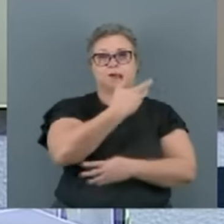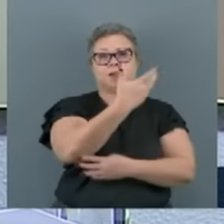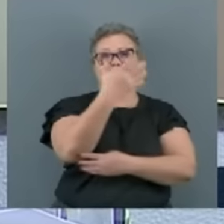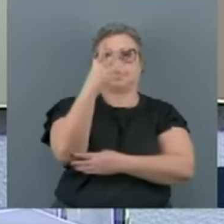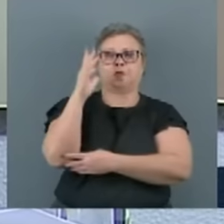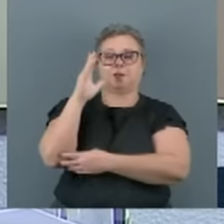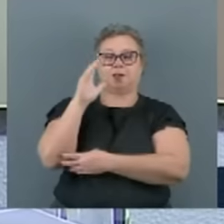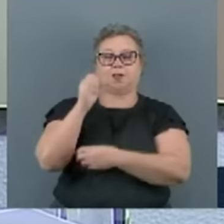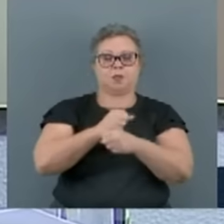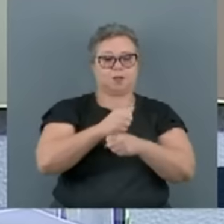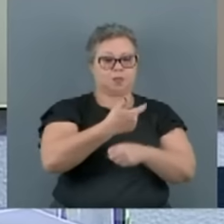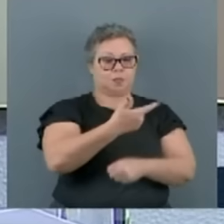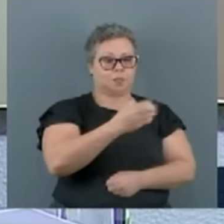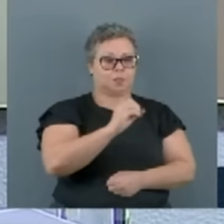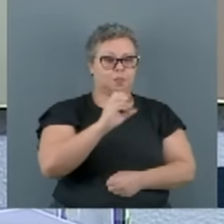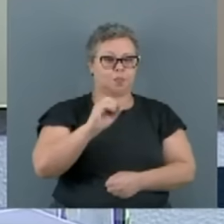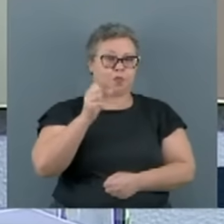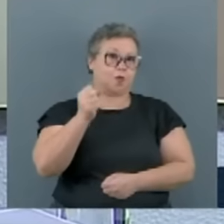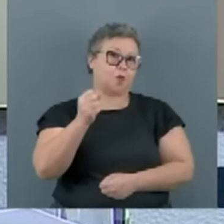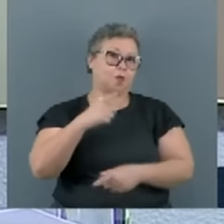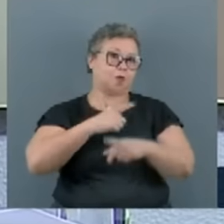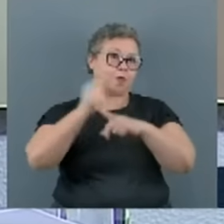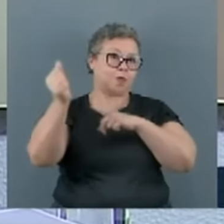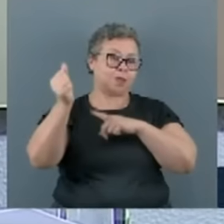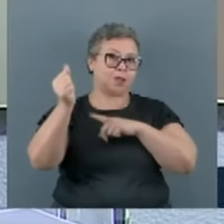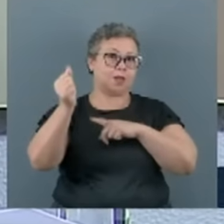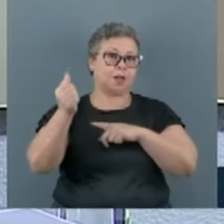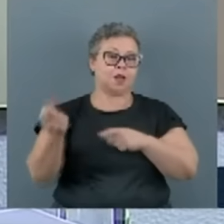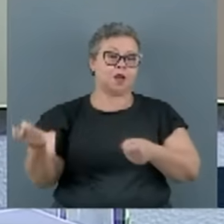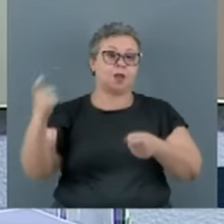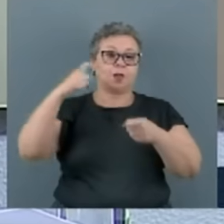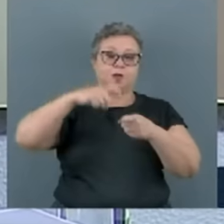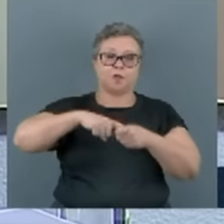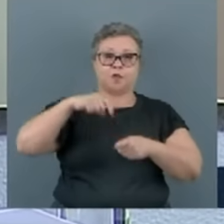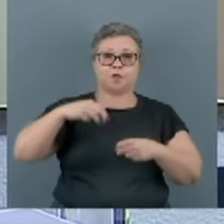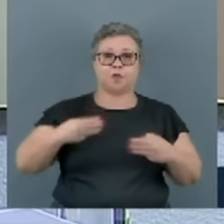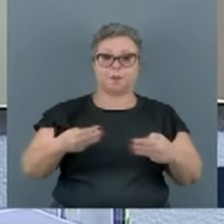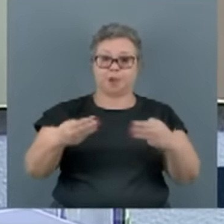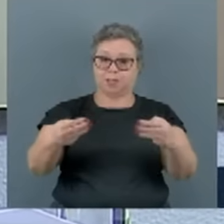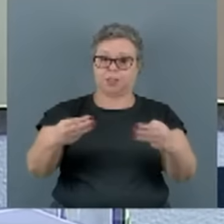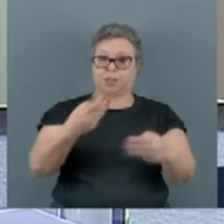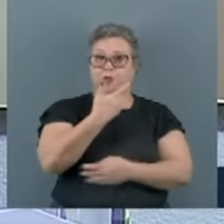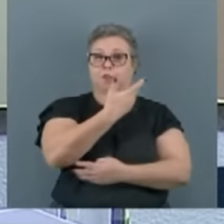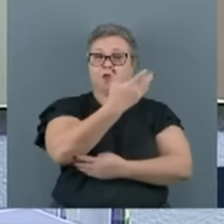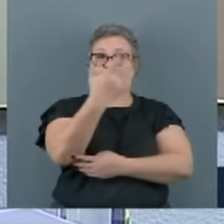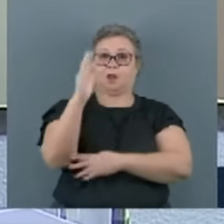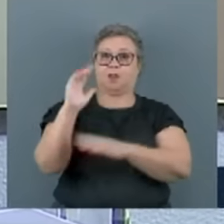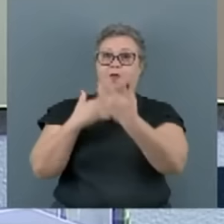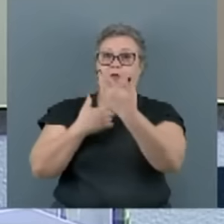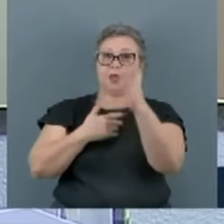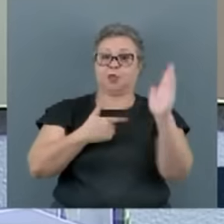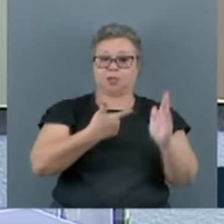em 2008. Eu estou voltando para o Ministério do Meio Ambiente em